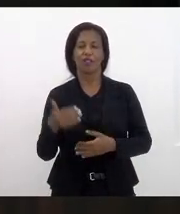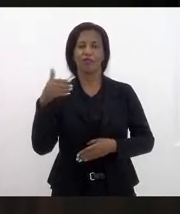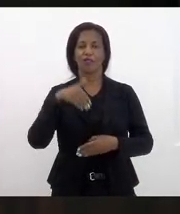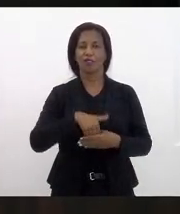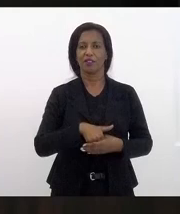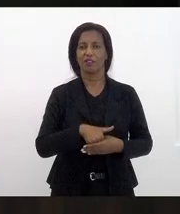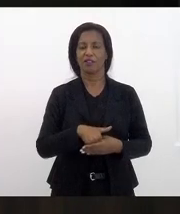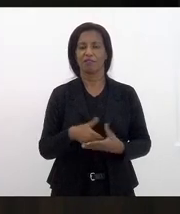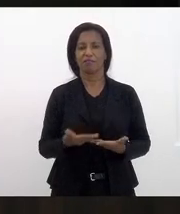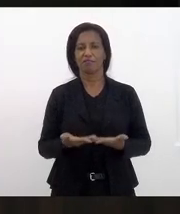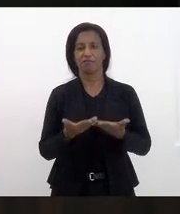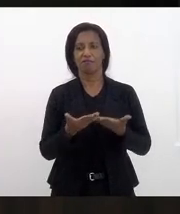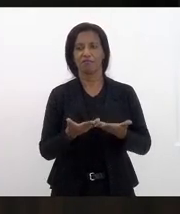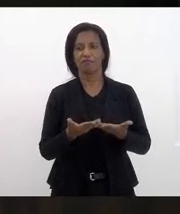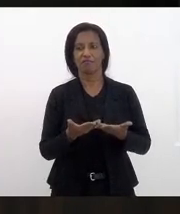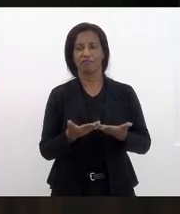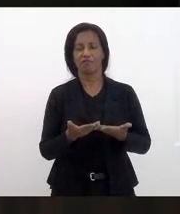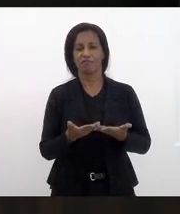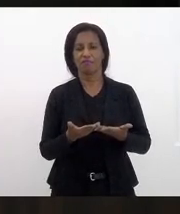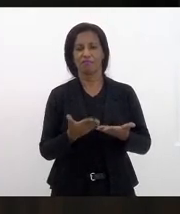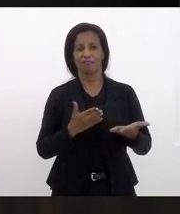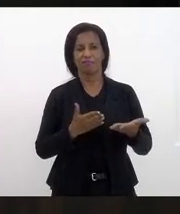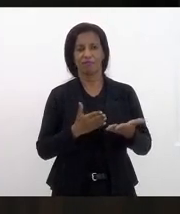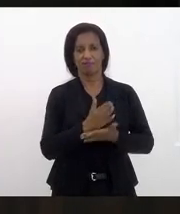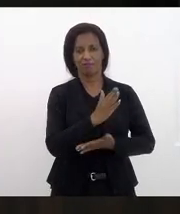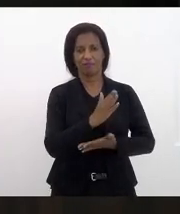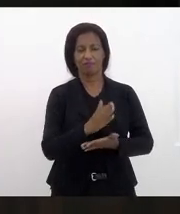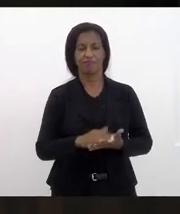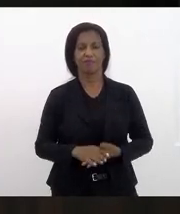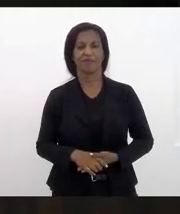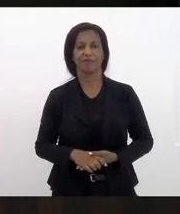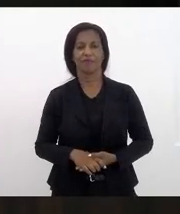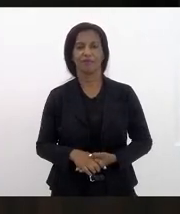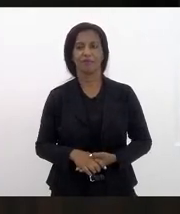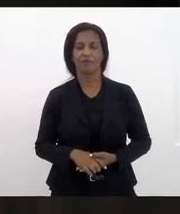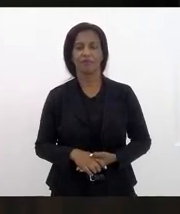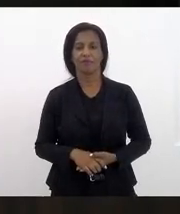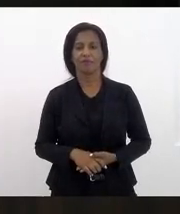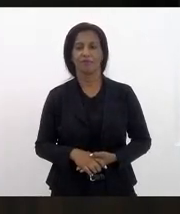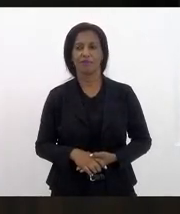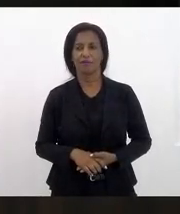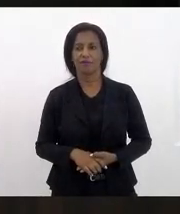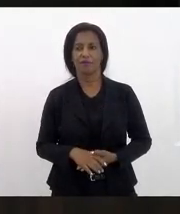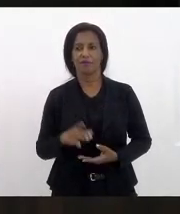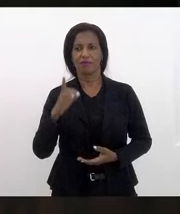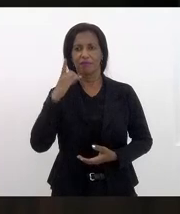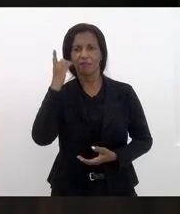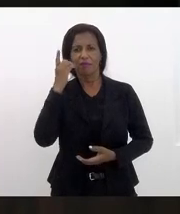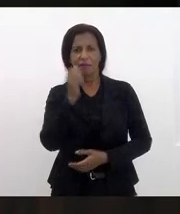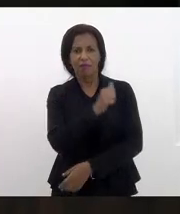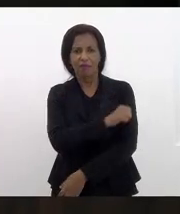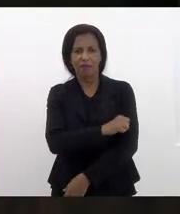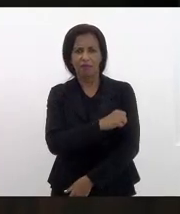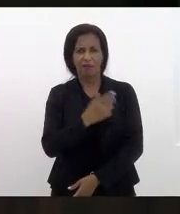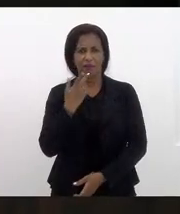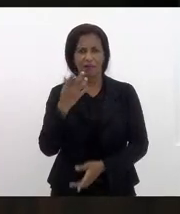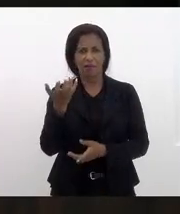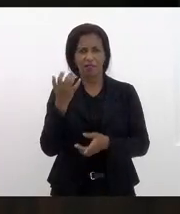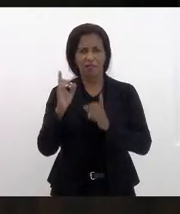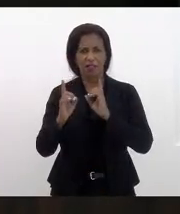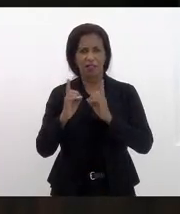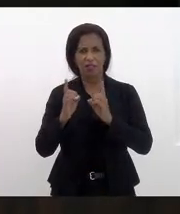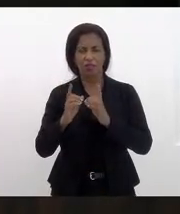votação, senhores que aprovam permaneçam como estão, aprovado, vai a promulgação. A deputada enfermeira queria discutir?